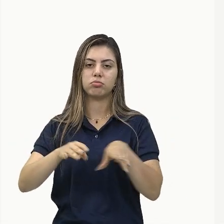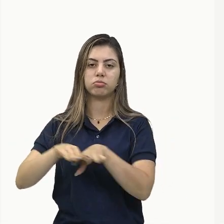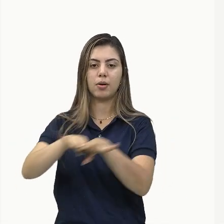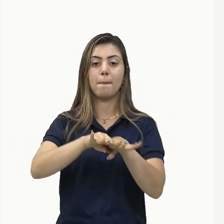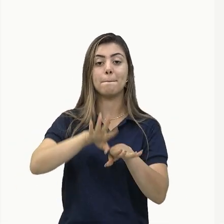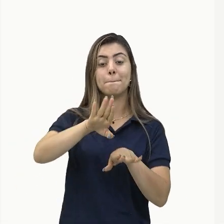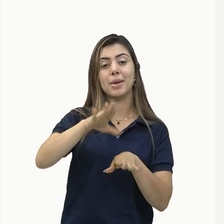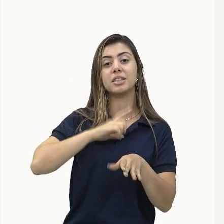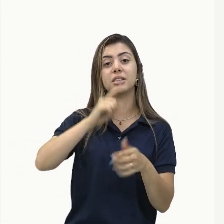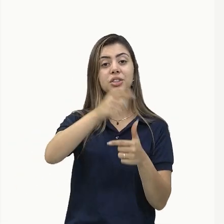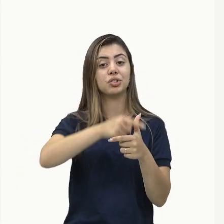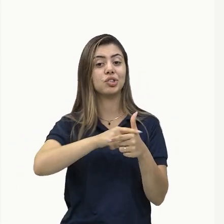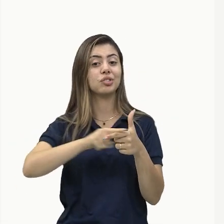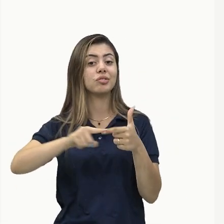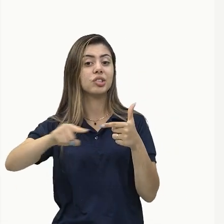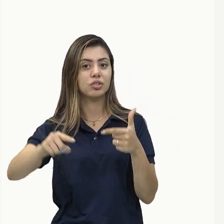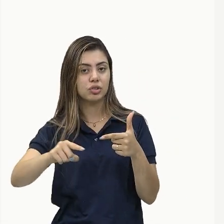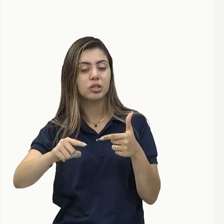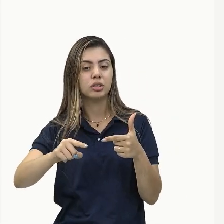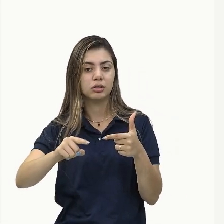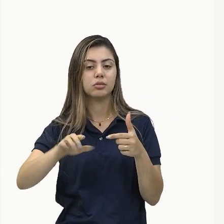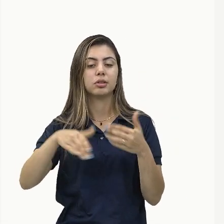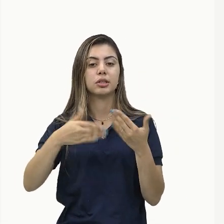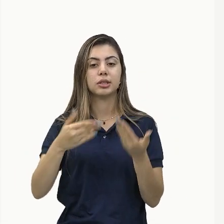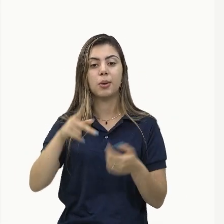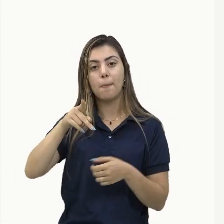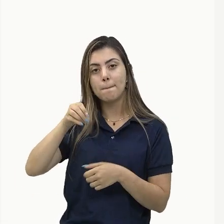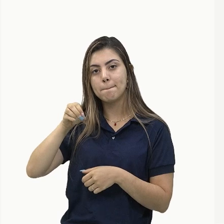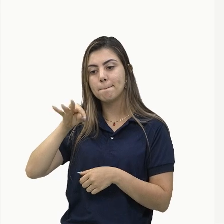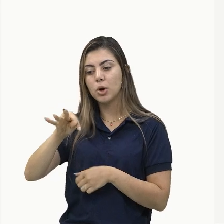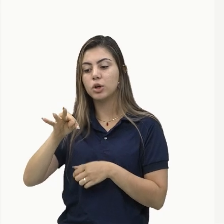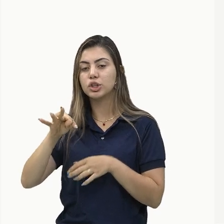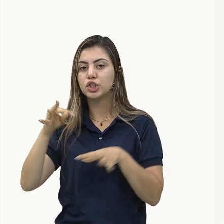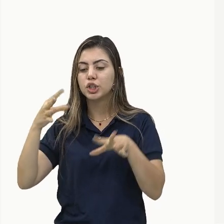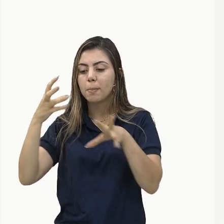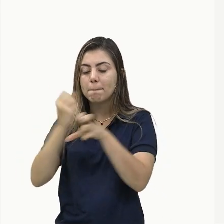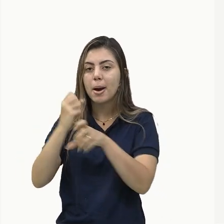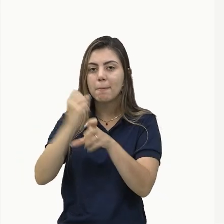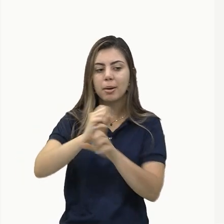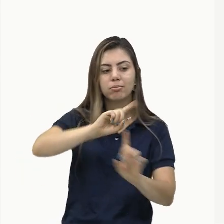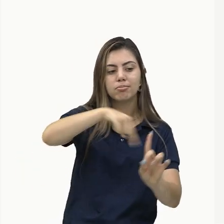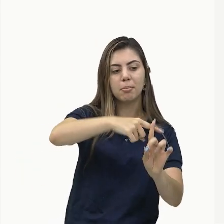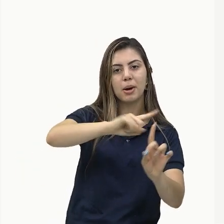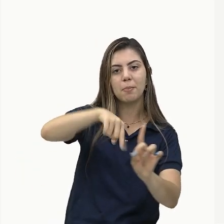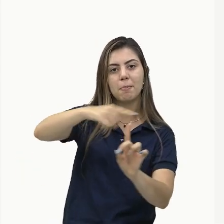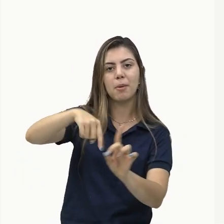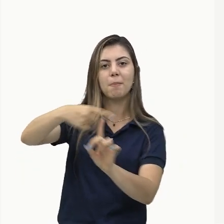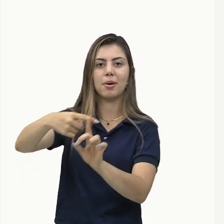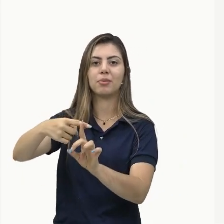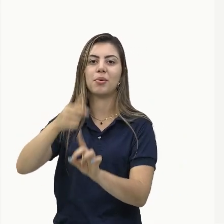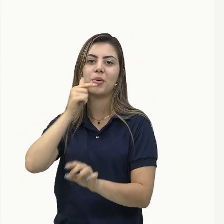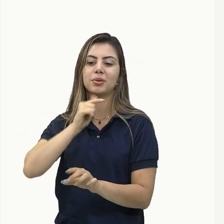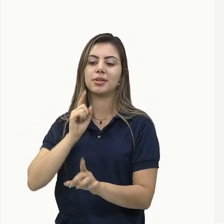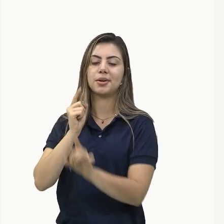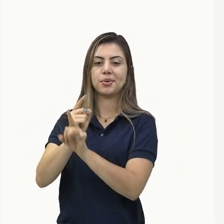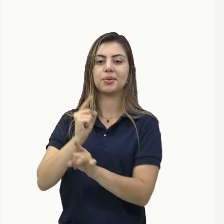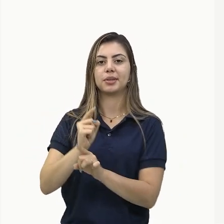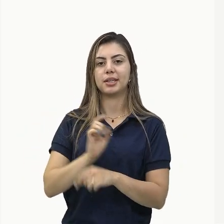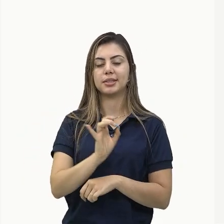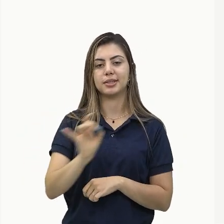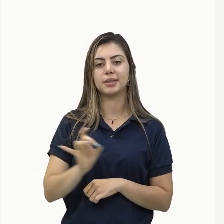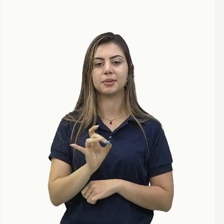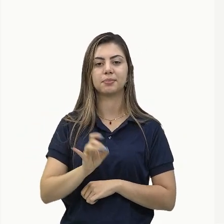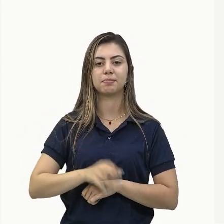da associação e a diferença de potencial total é a soma da diferença de potencial em cada um dos